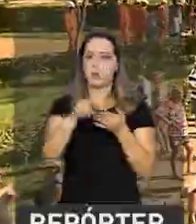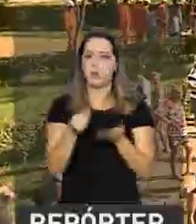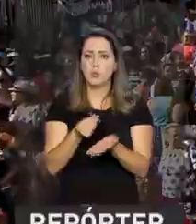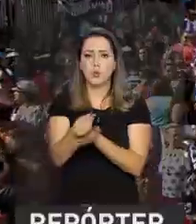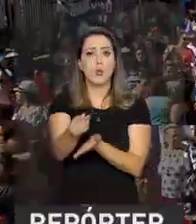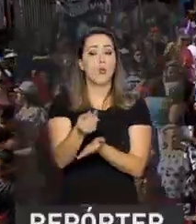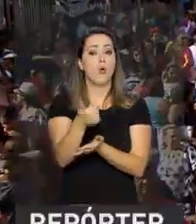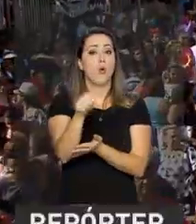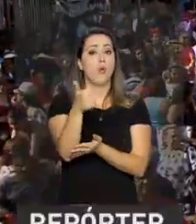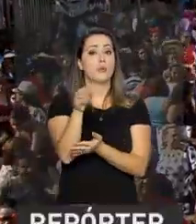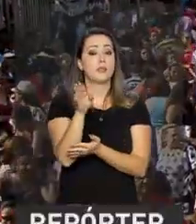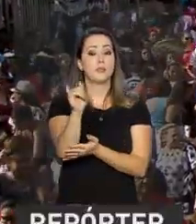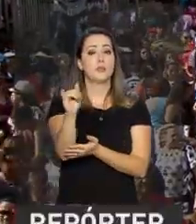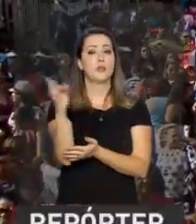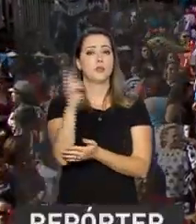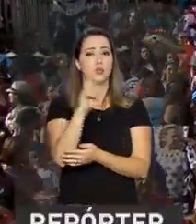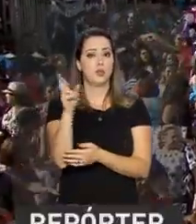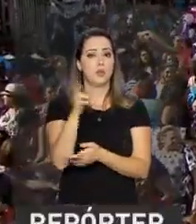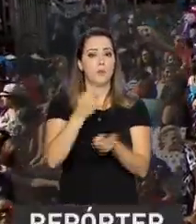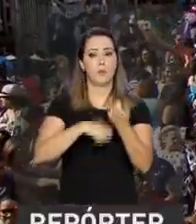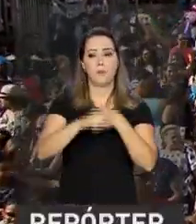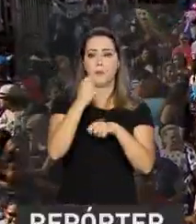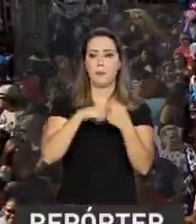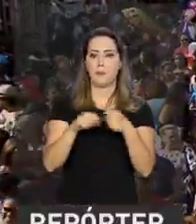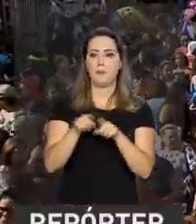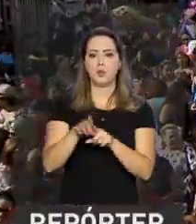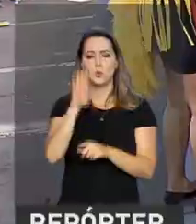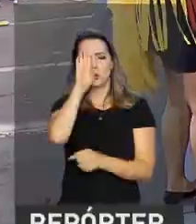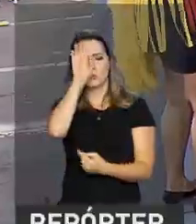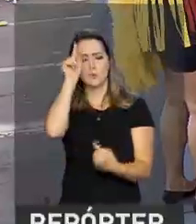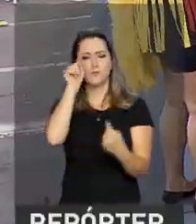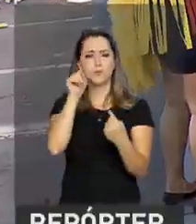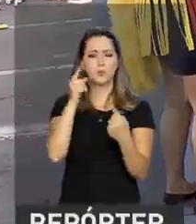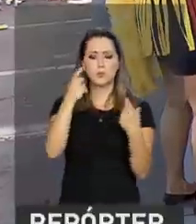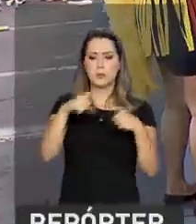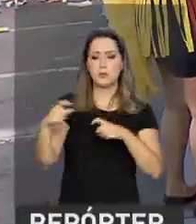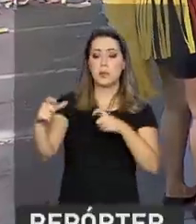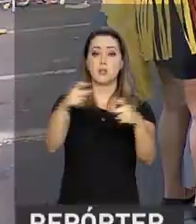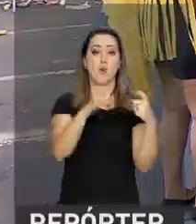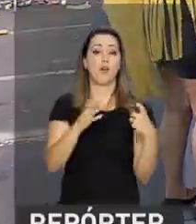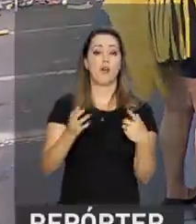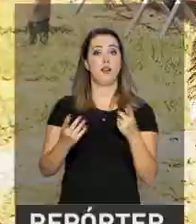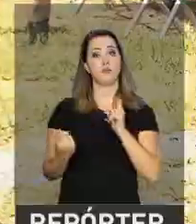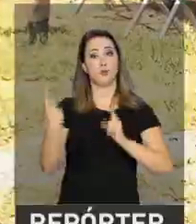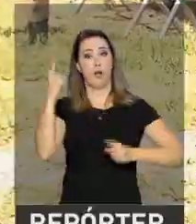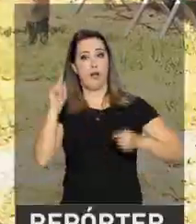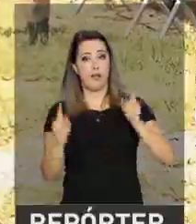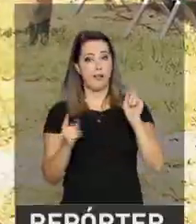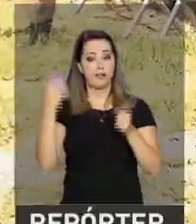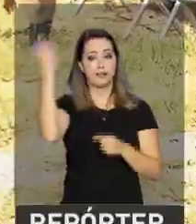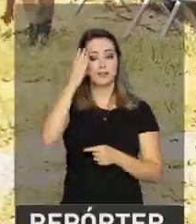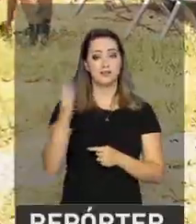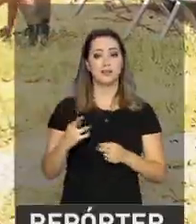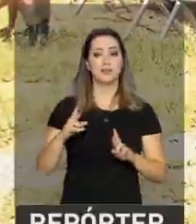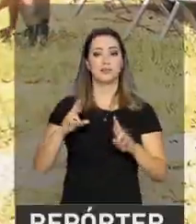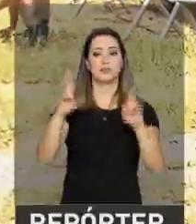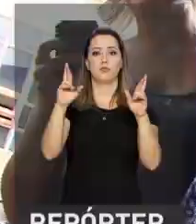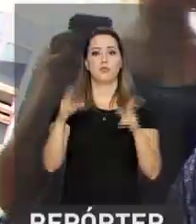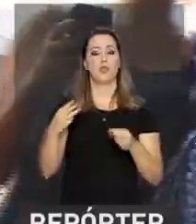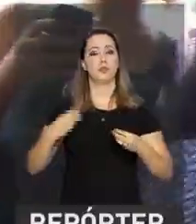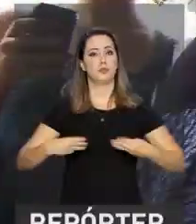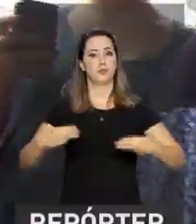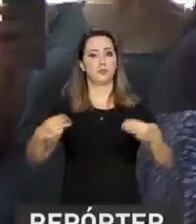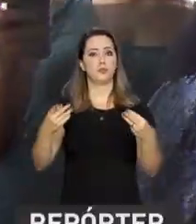bilhões de reais na economia nacional. Nos principais destinos do Carnaval brasileiro, a estimativa do Ministério do Turismo é